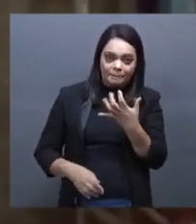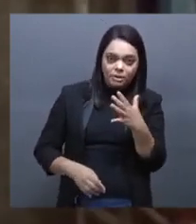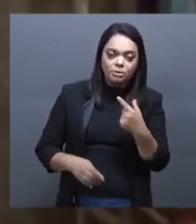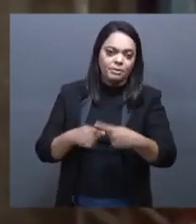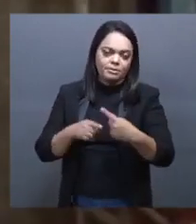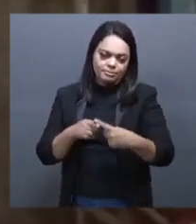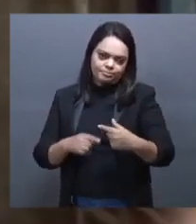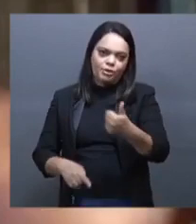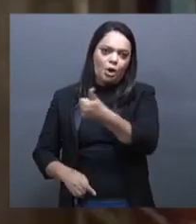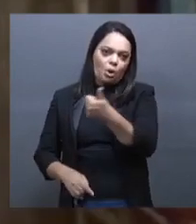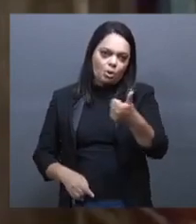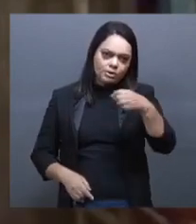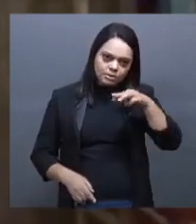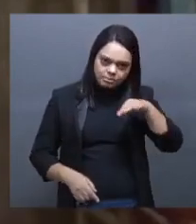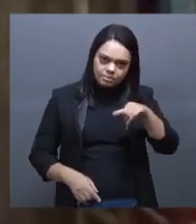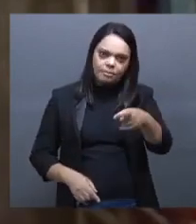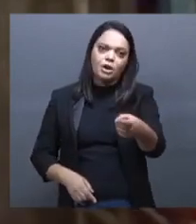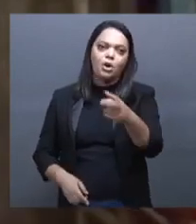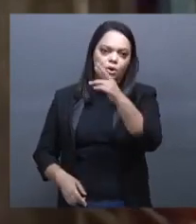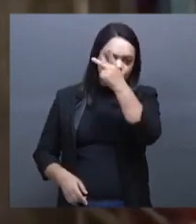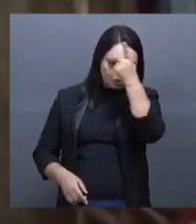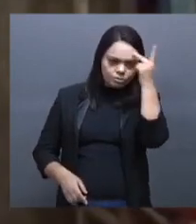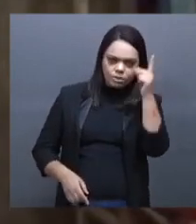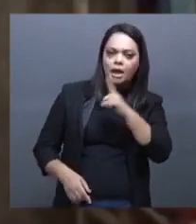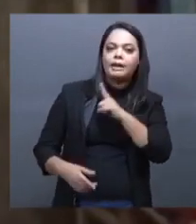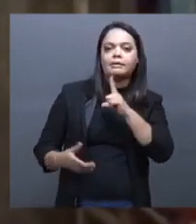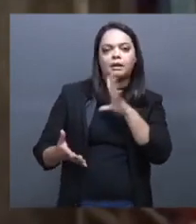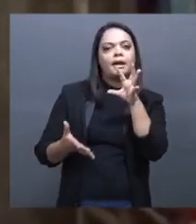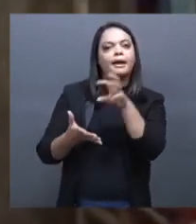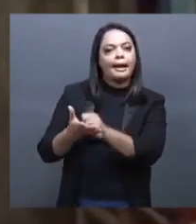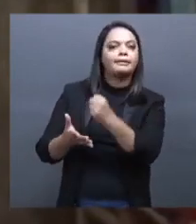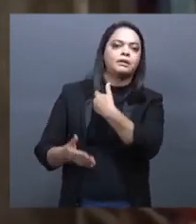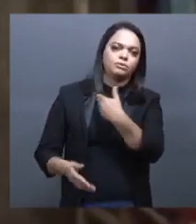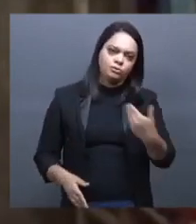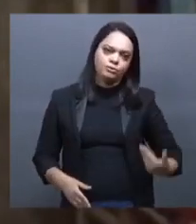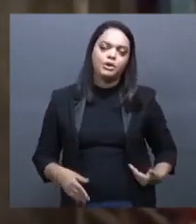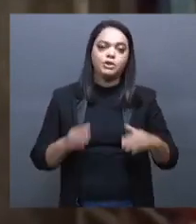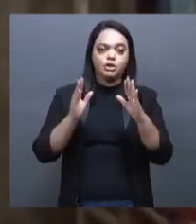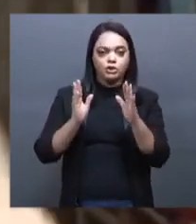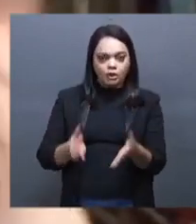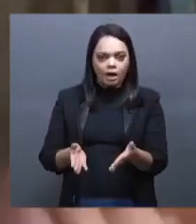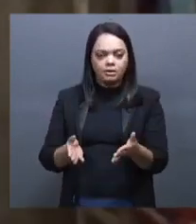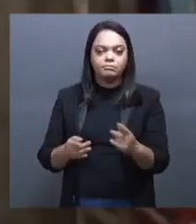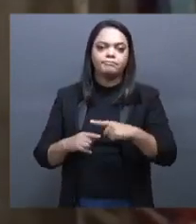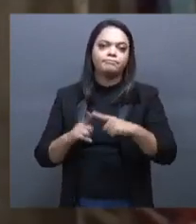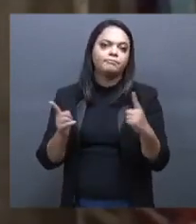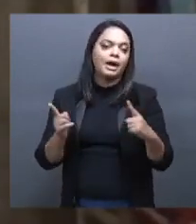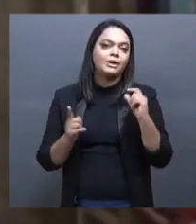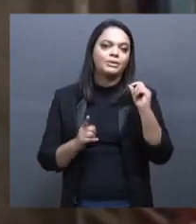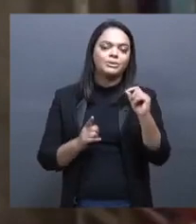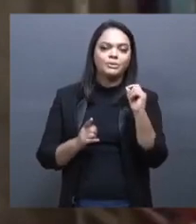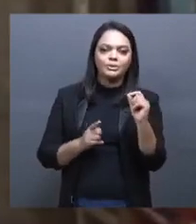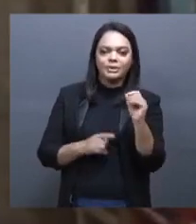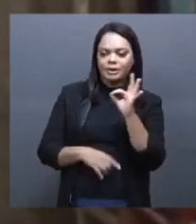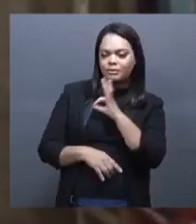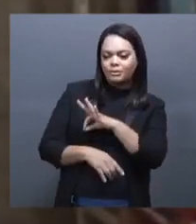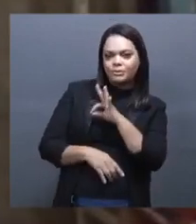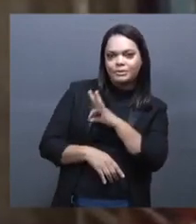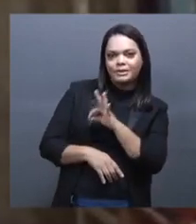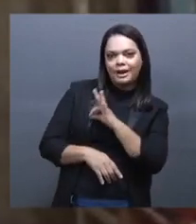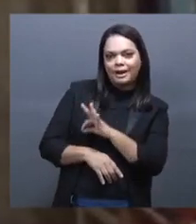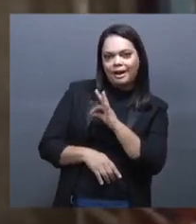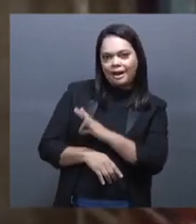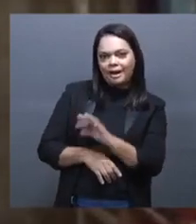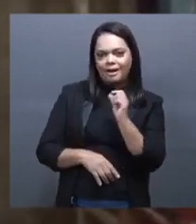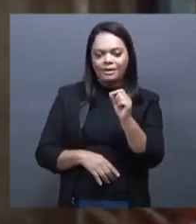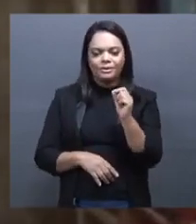milhões de pessoas estão no cadastro único do governo federal, mas estão fora da faixa de renda que autoriza o